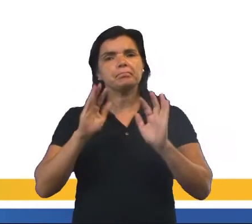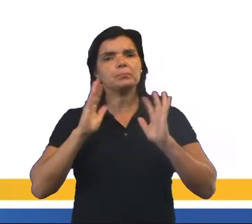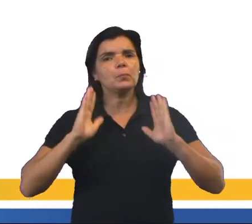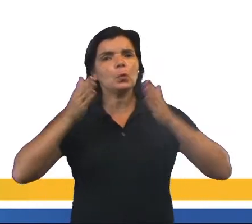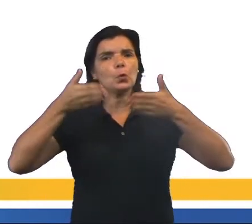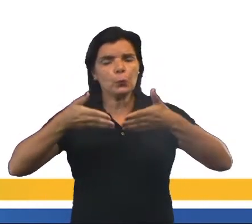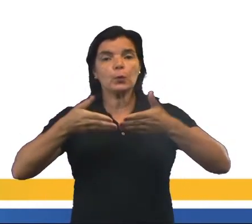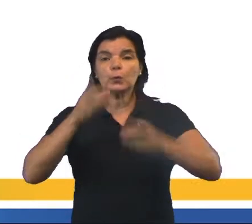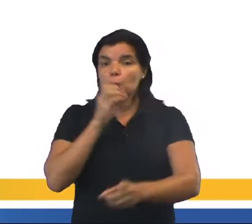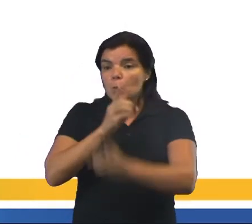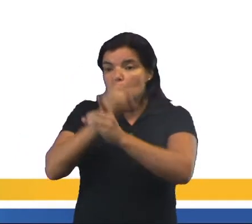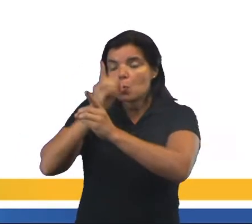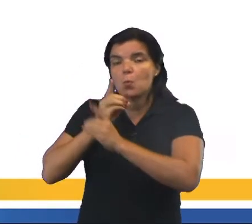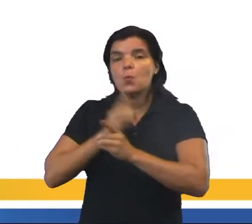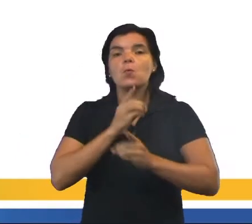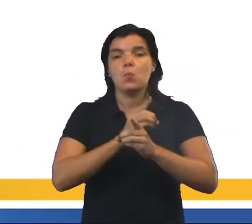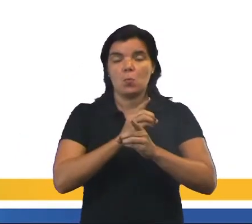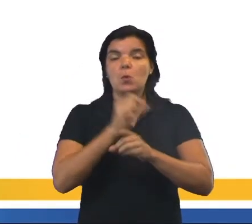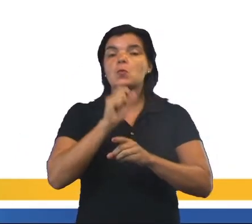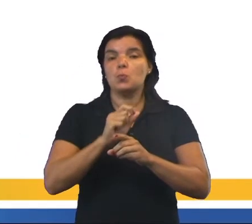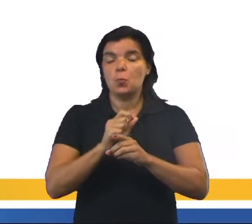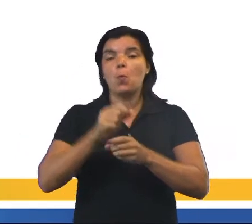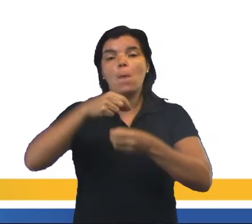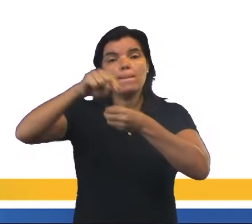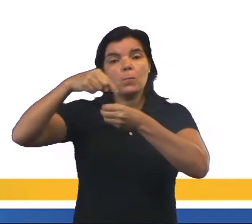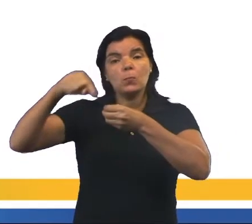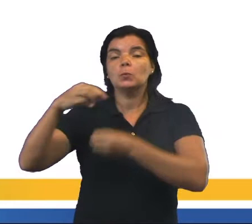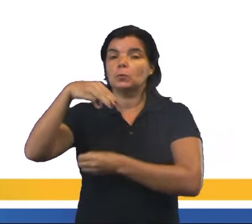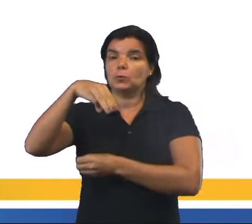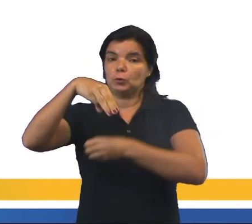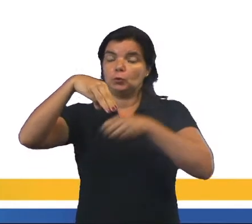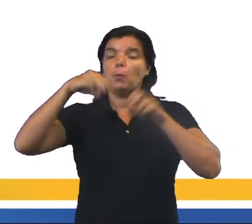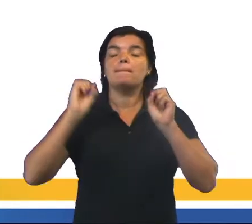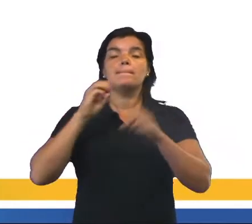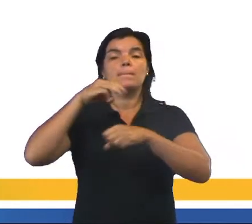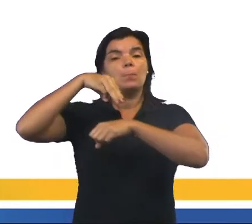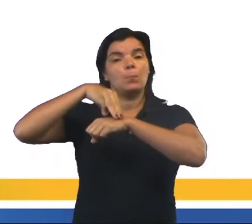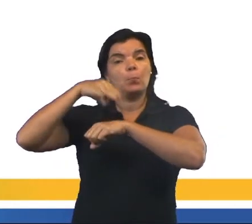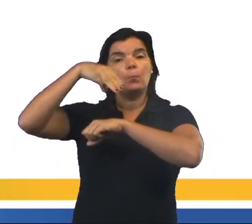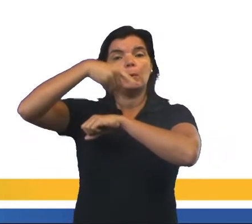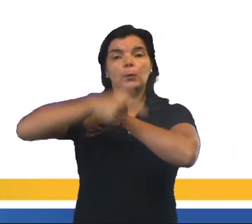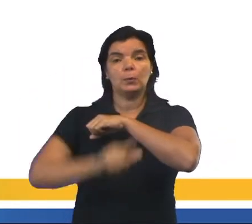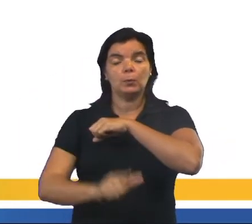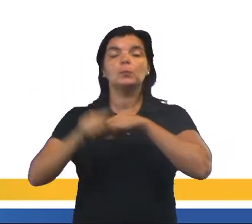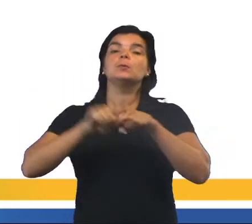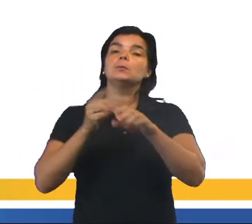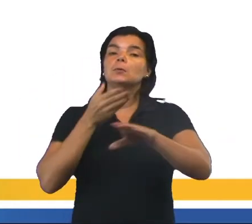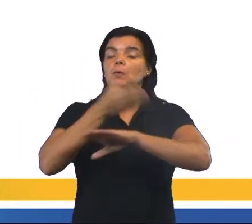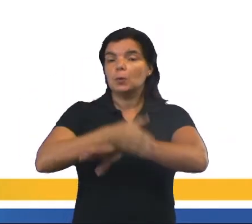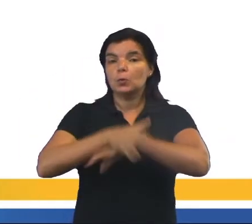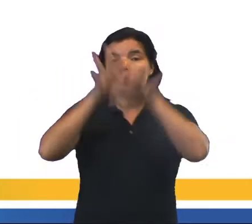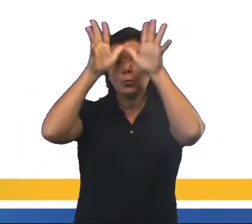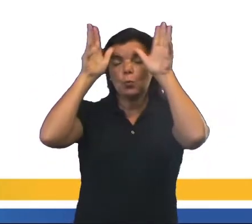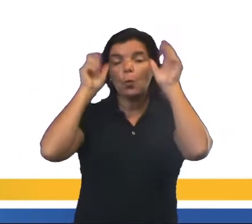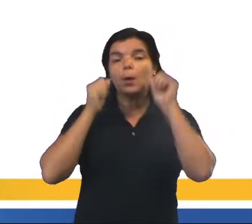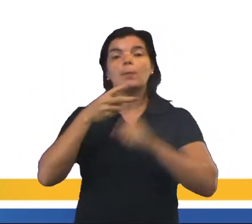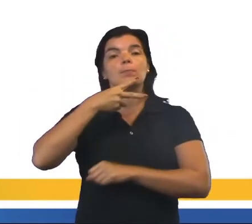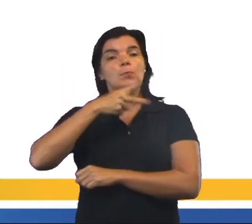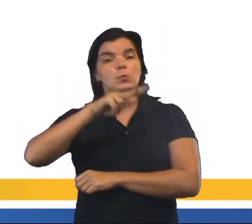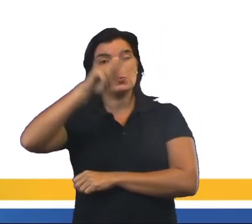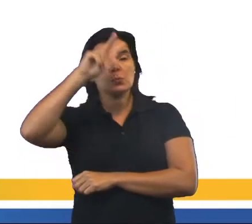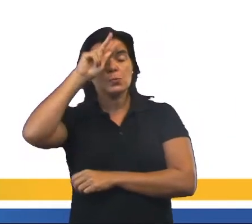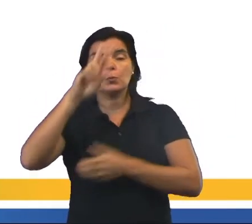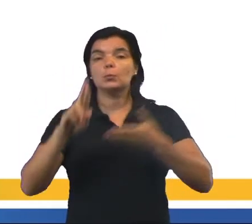focos foram descobertos em Mâncio Lima. Segundo o mapa, a praga entrou no Acre pelo Peru. E aí nós